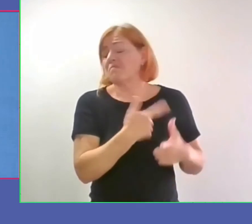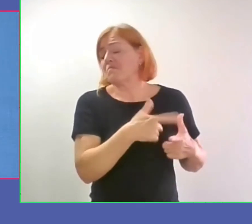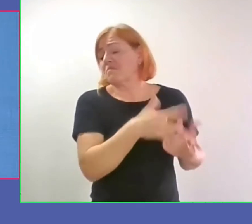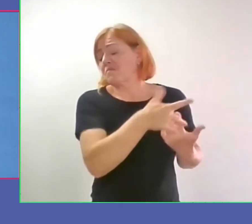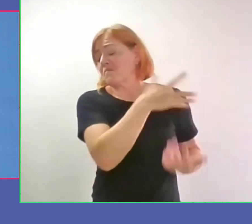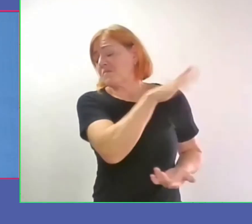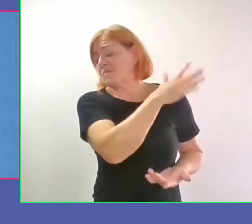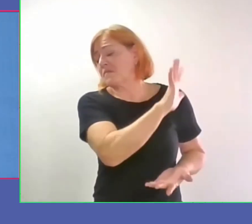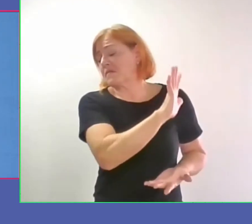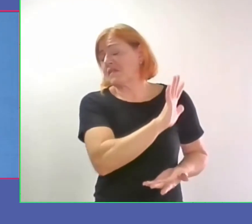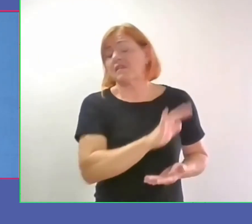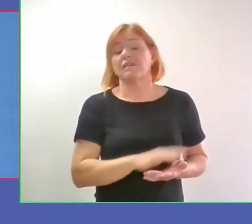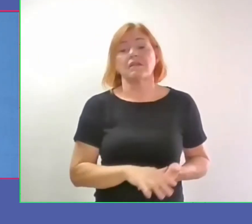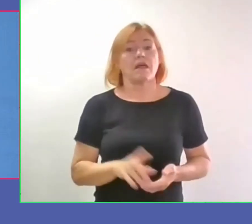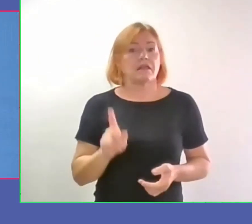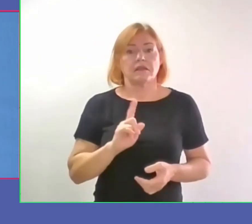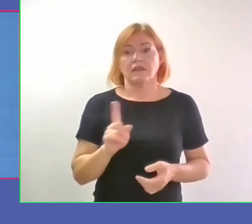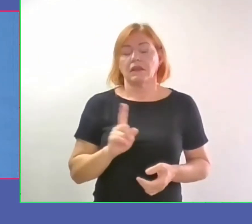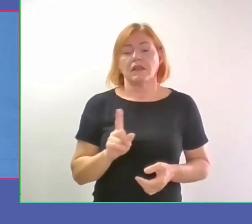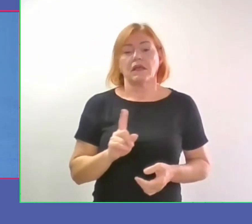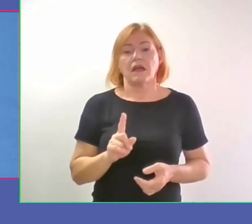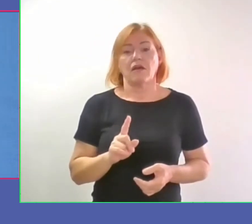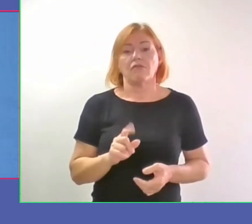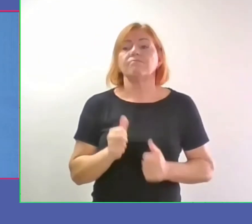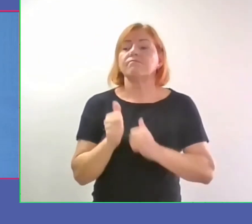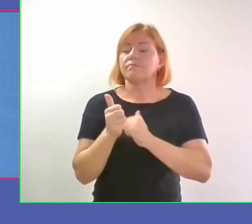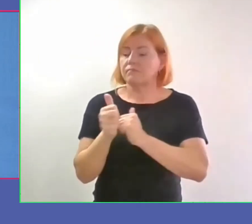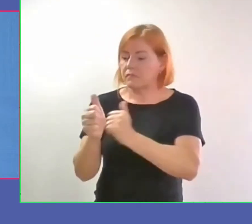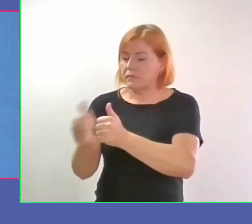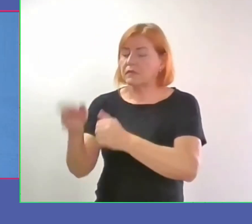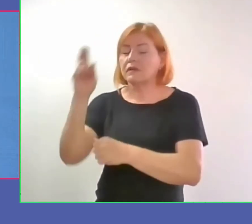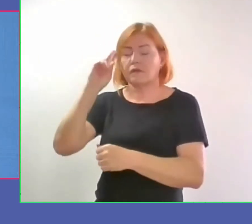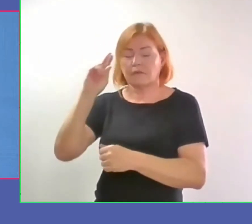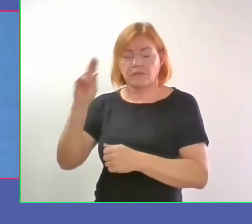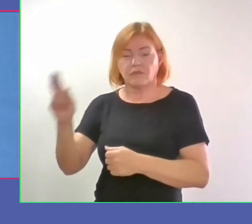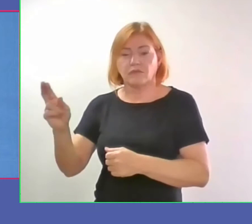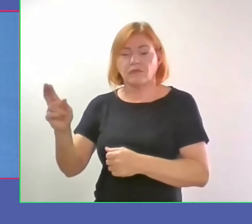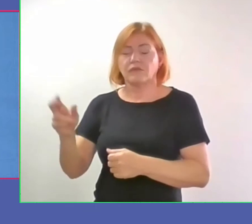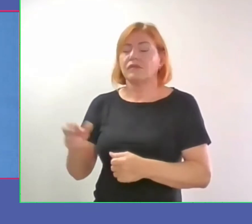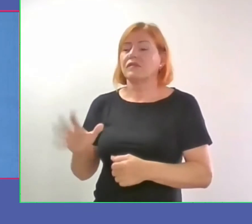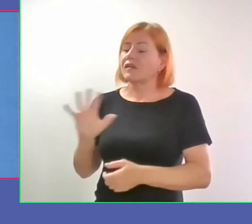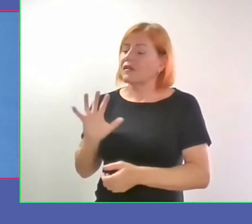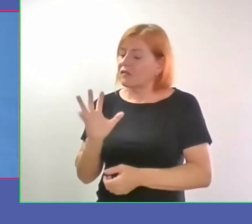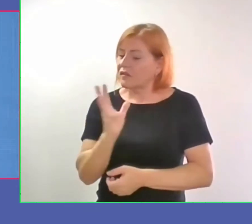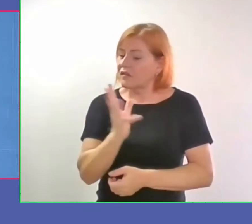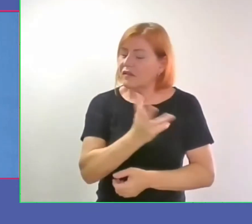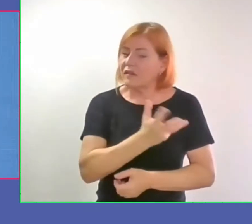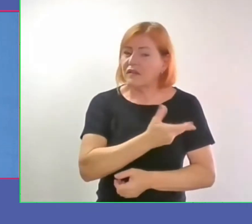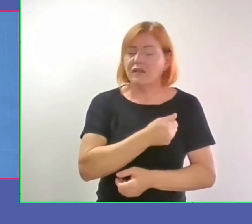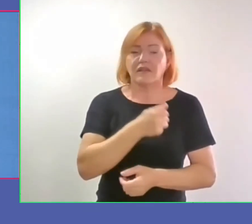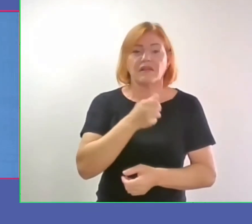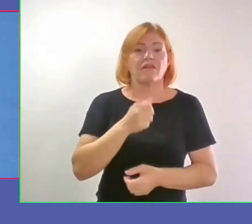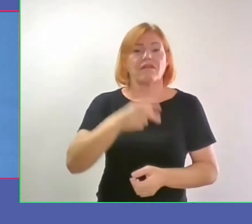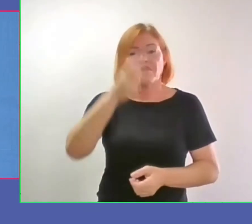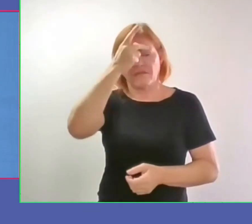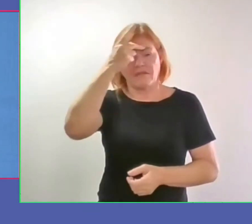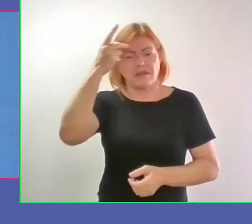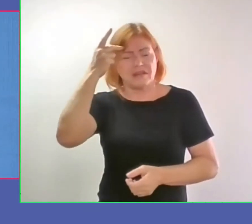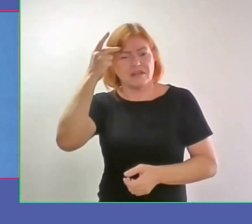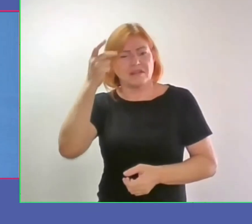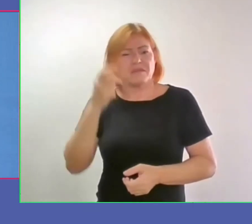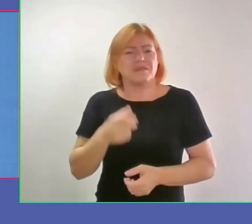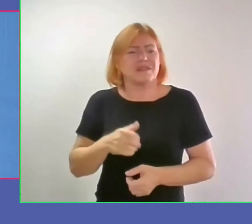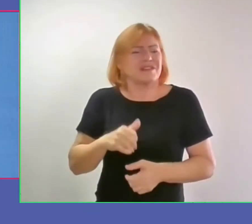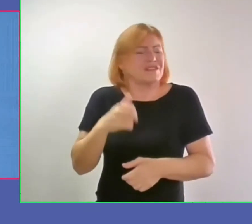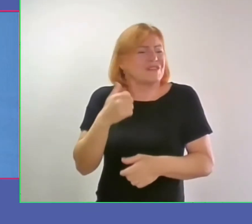na terra, seguindo o nosso rei, é justamente para salvar esse povo que está nas ruas, sofrendo. Aqui ele